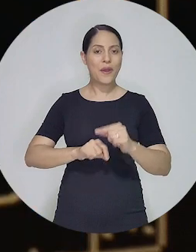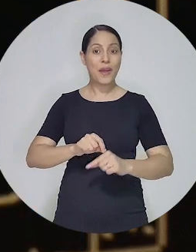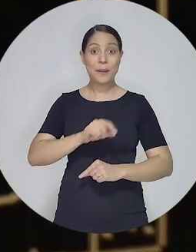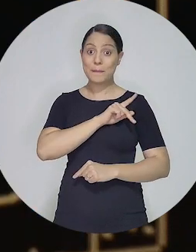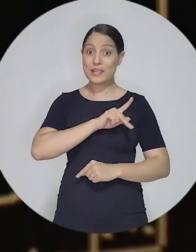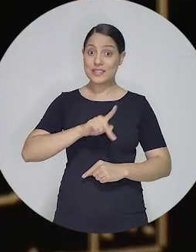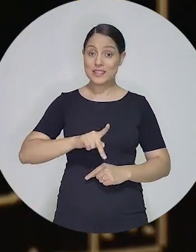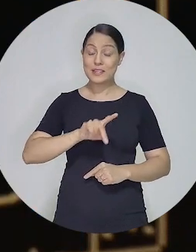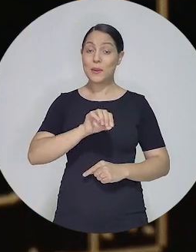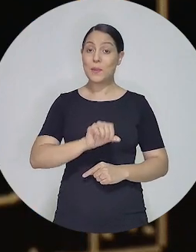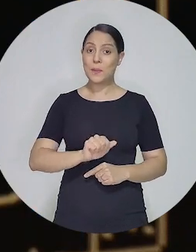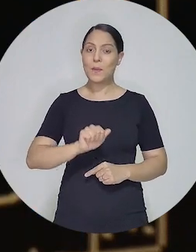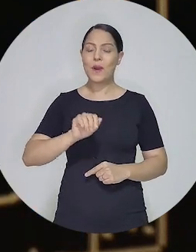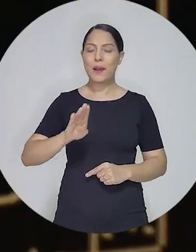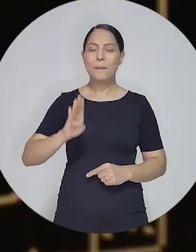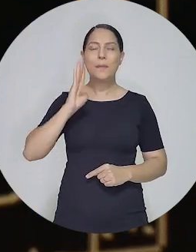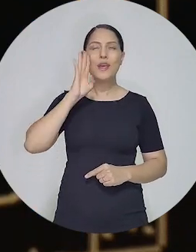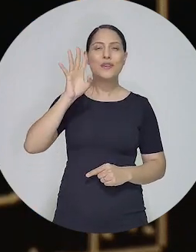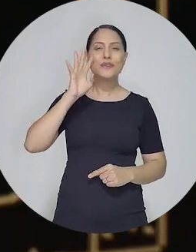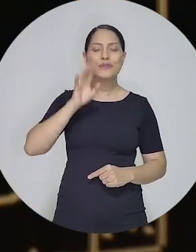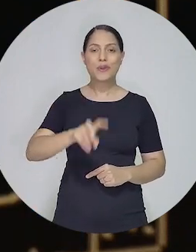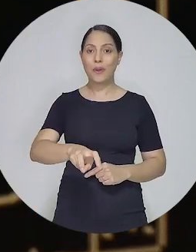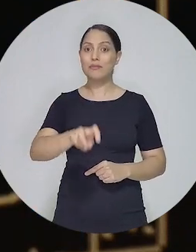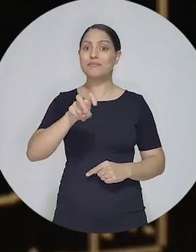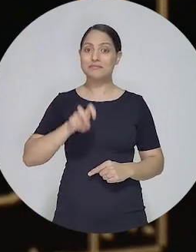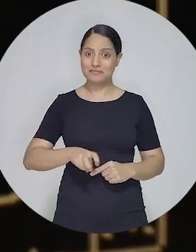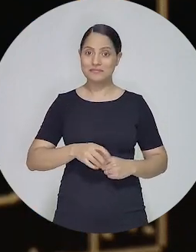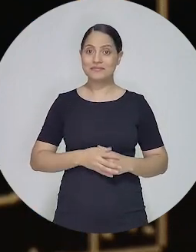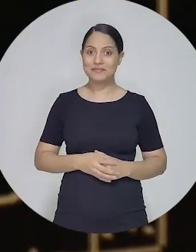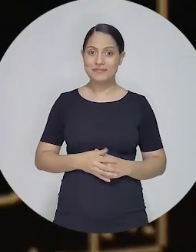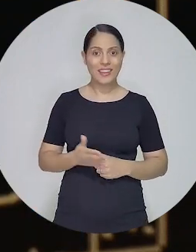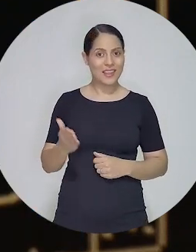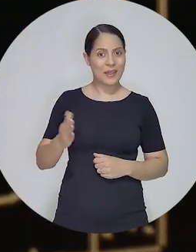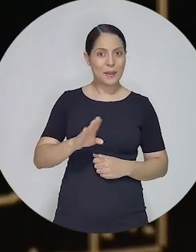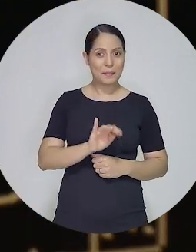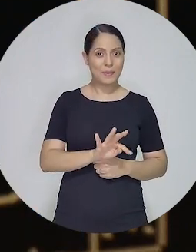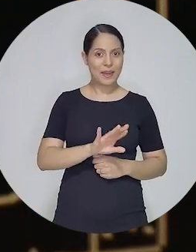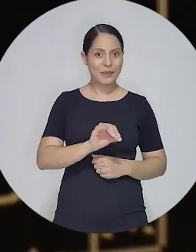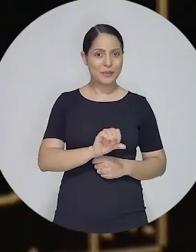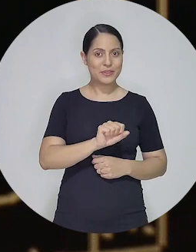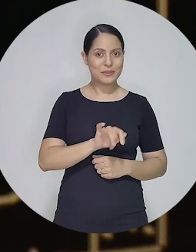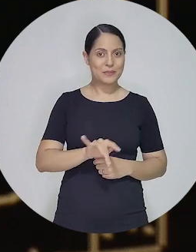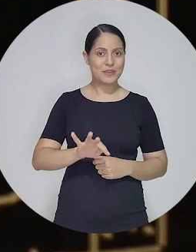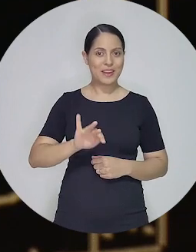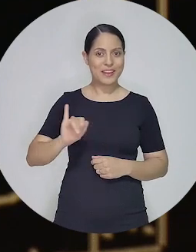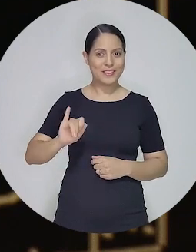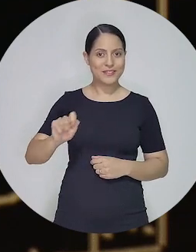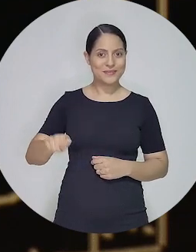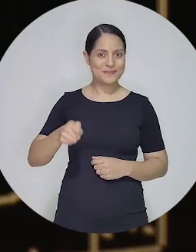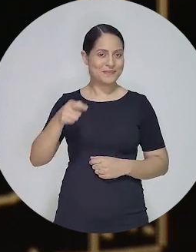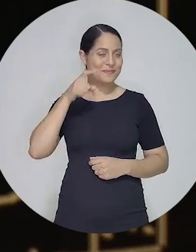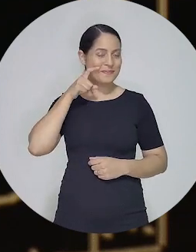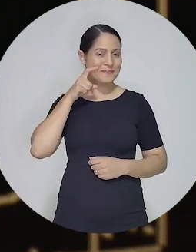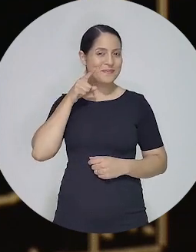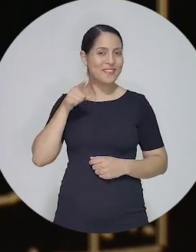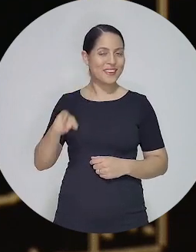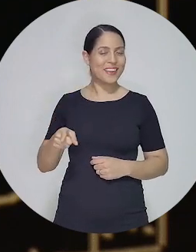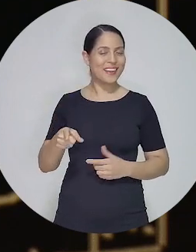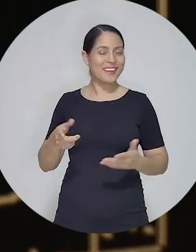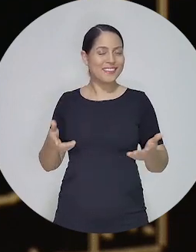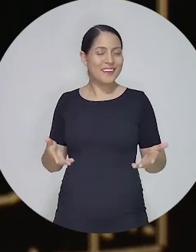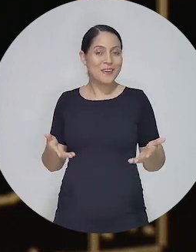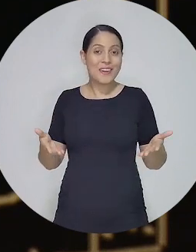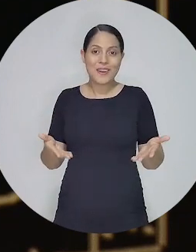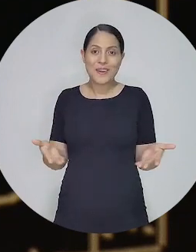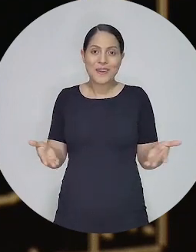do Brasil. Amazonense de origem, Beto Simonetti, como também é conhecido, nunca negou o apreço pela profissão